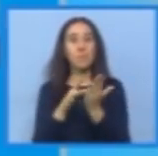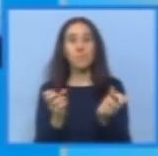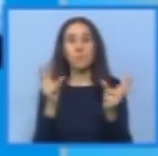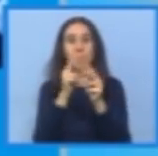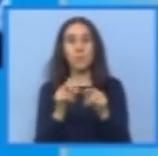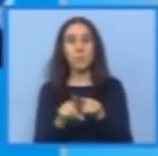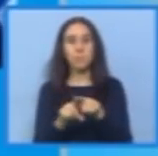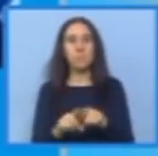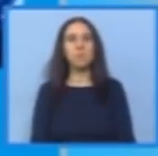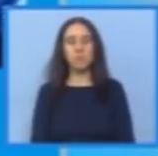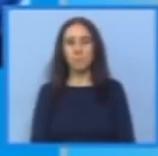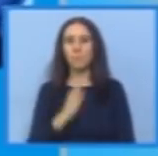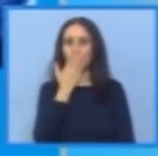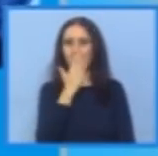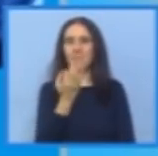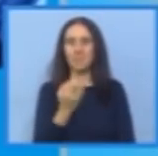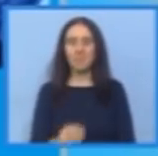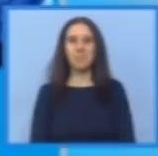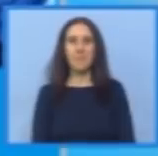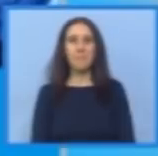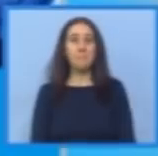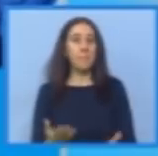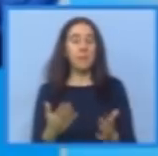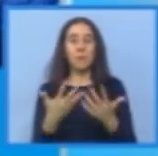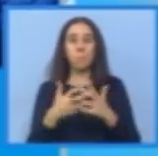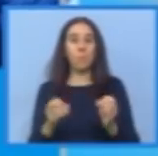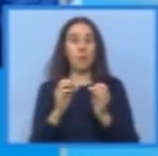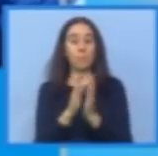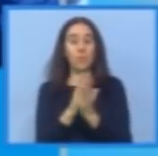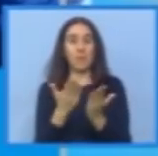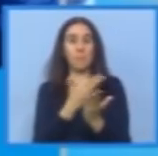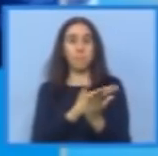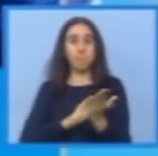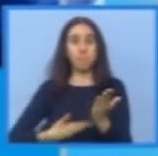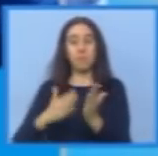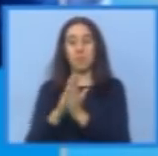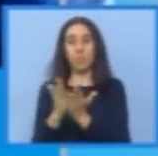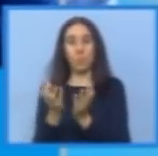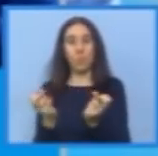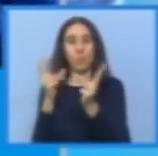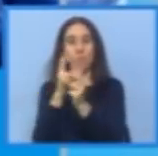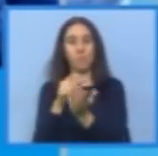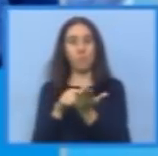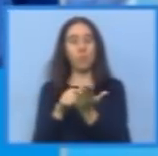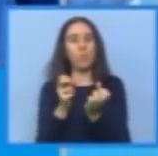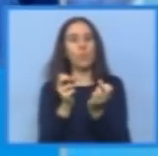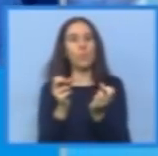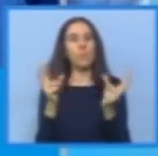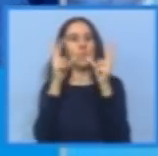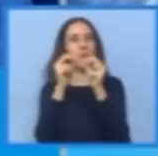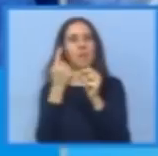parece. E sem dúvida nenhuma, porque o Antigo Testamento e o Novo Testamento têm esta novidade da presença do Espírito